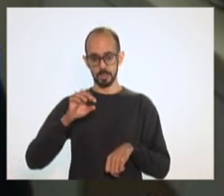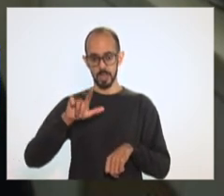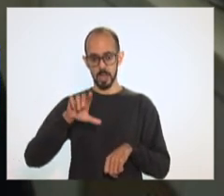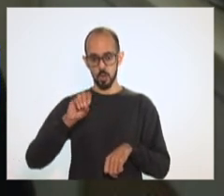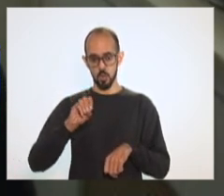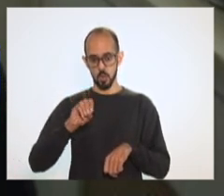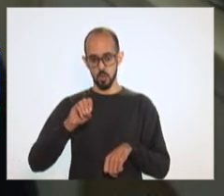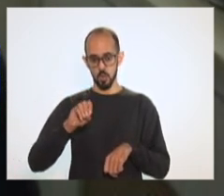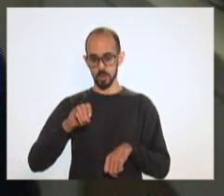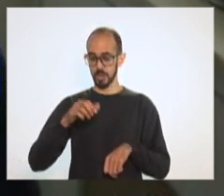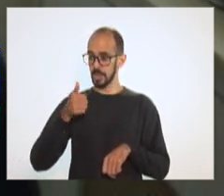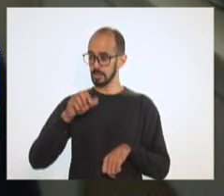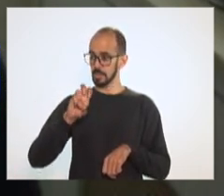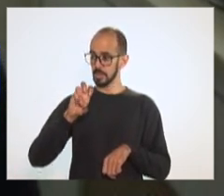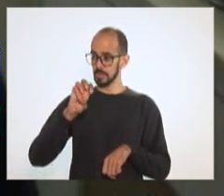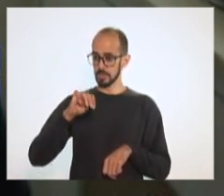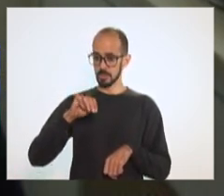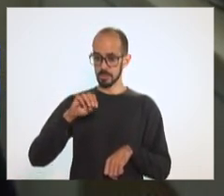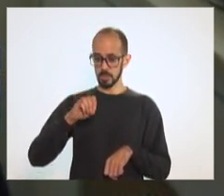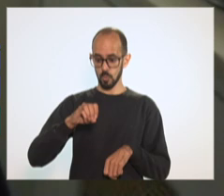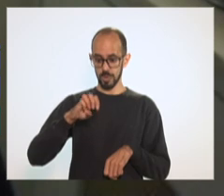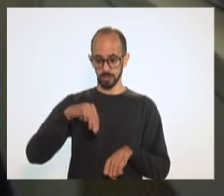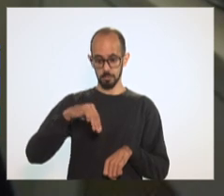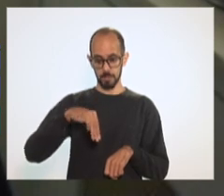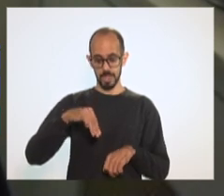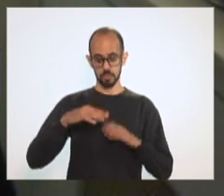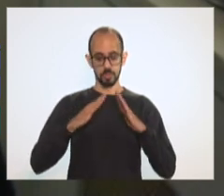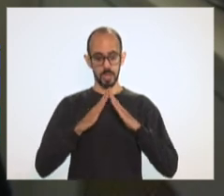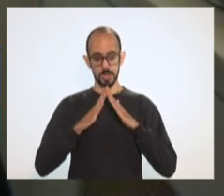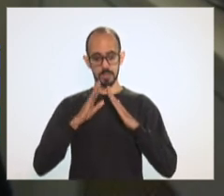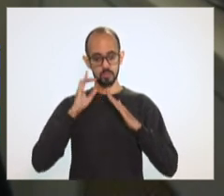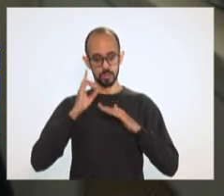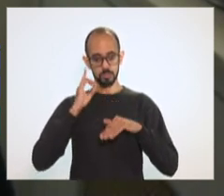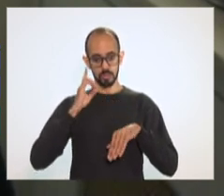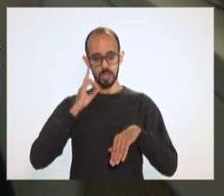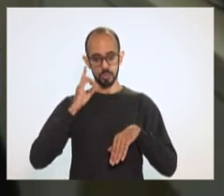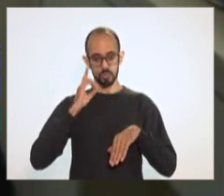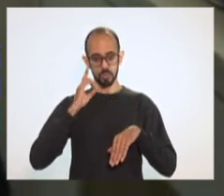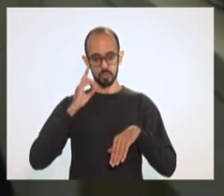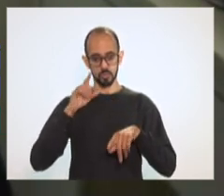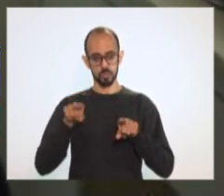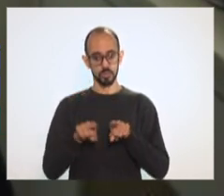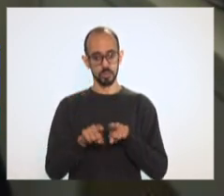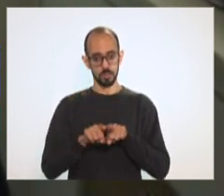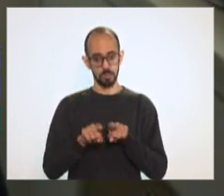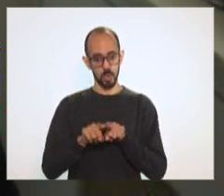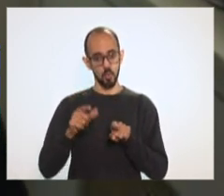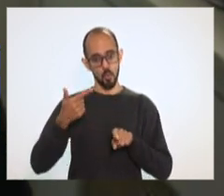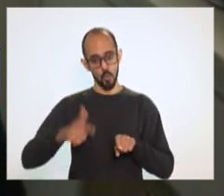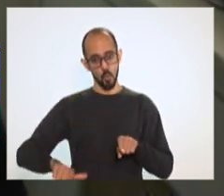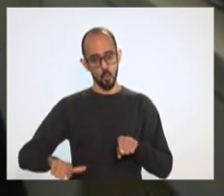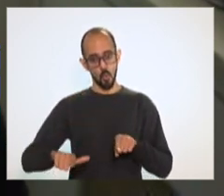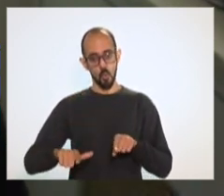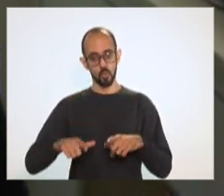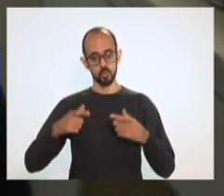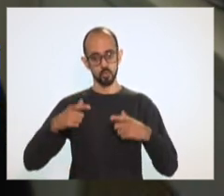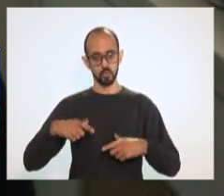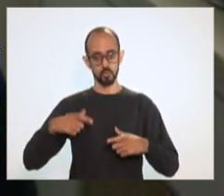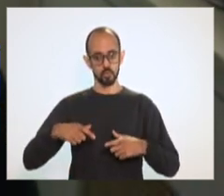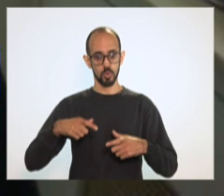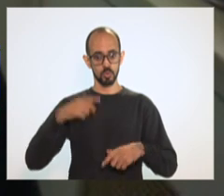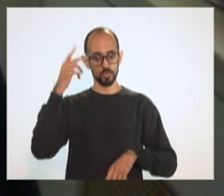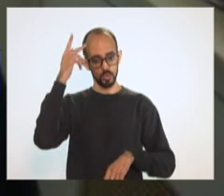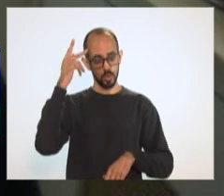assembleia legislativa e finalmente um outro circuito em São